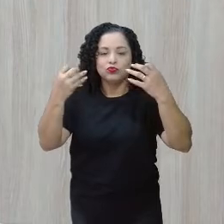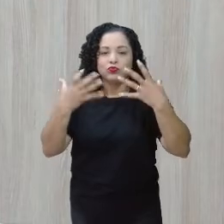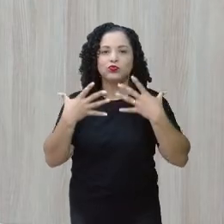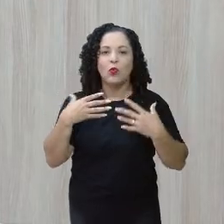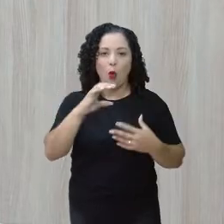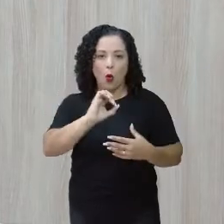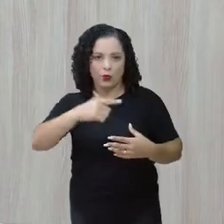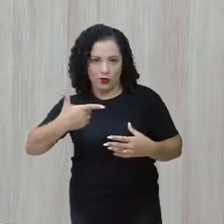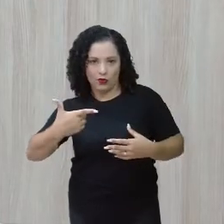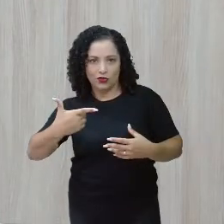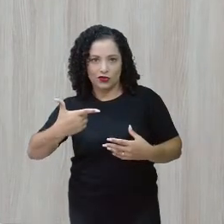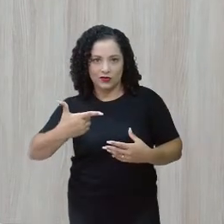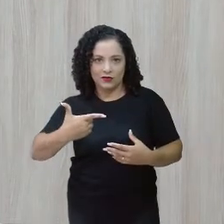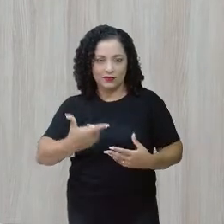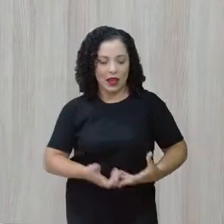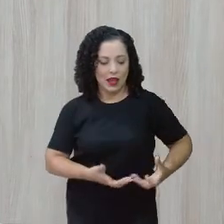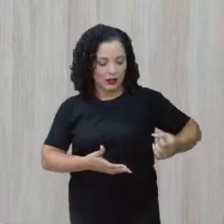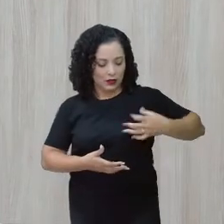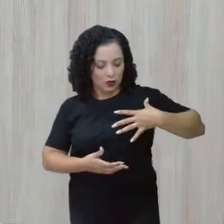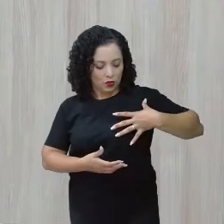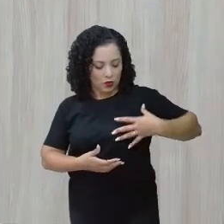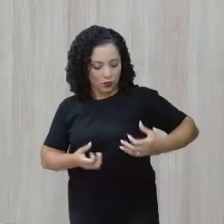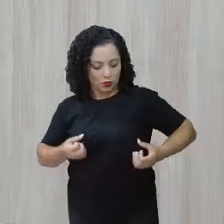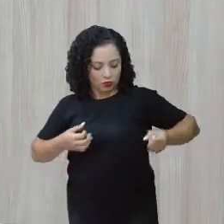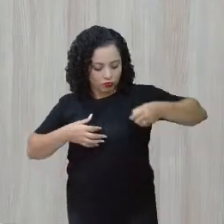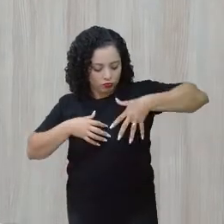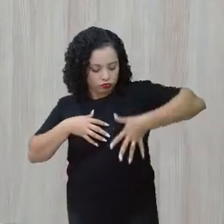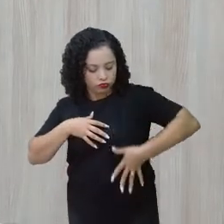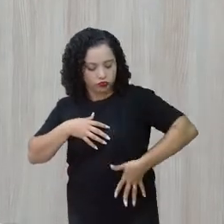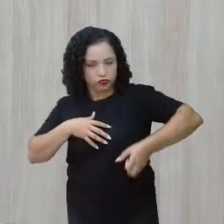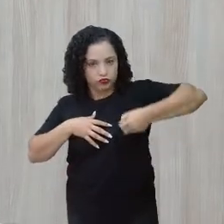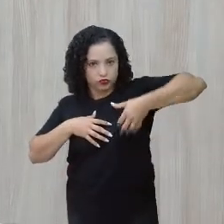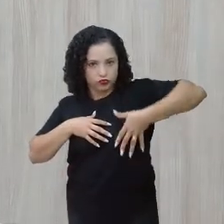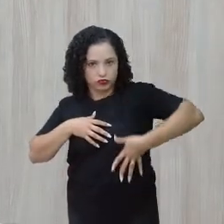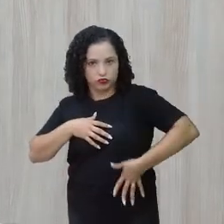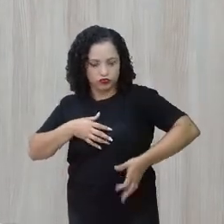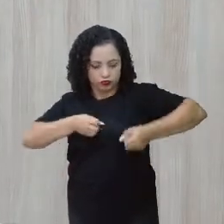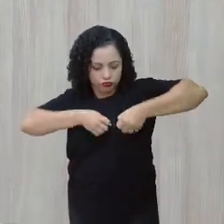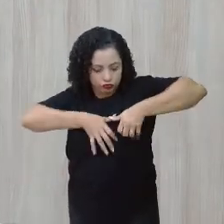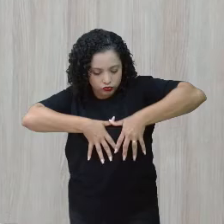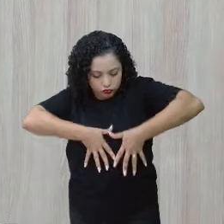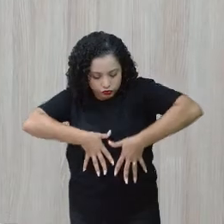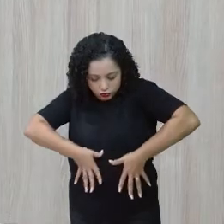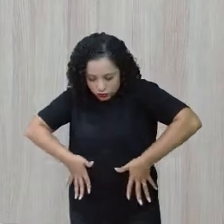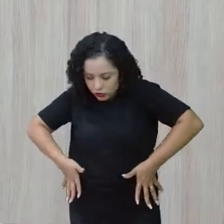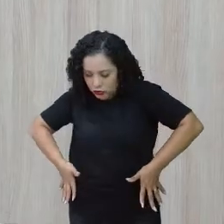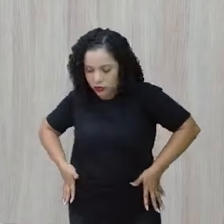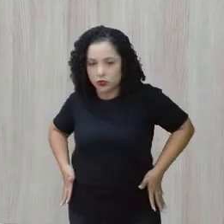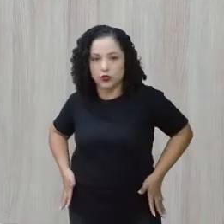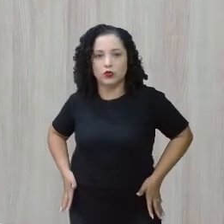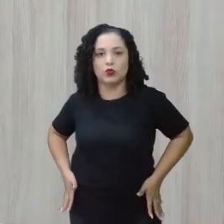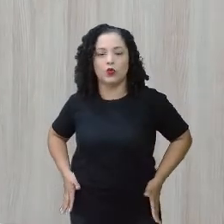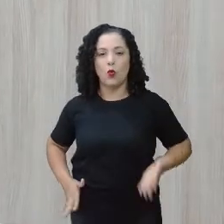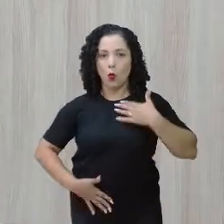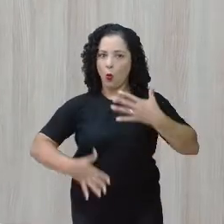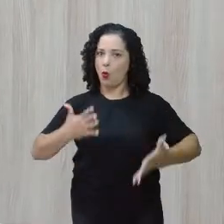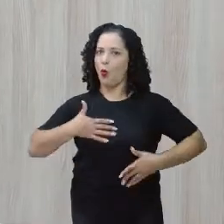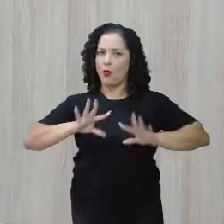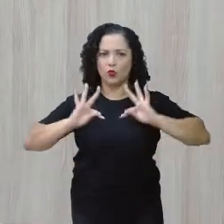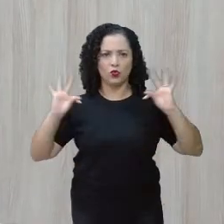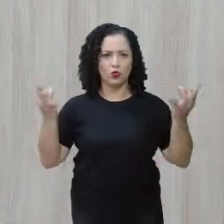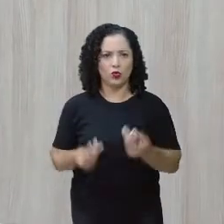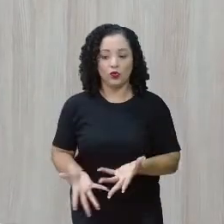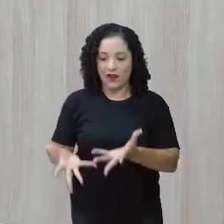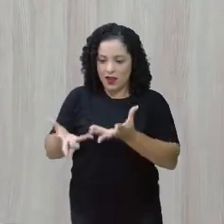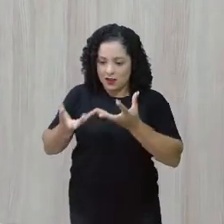ventrículo e vai ser impulsionado para o corpo, onde todo o corpo vai receber o sangue arterial, o sangue rico